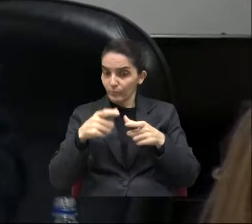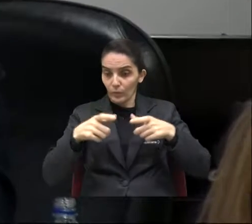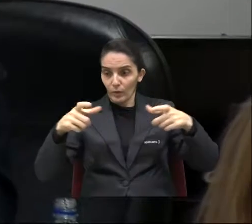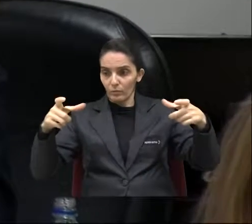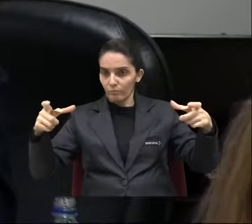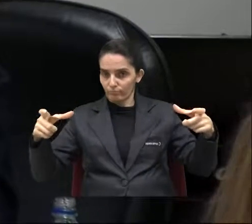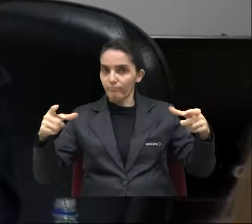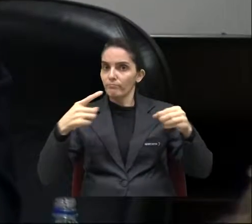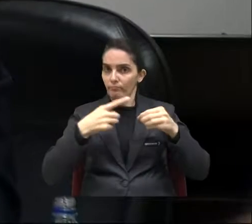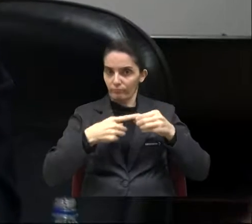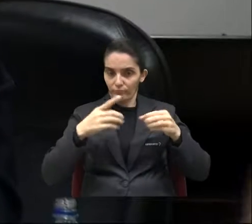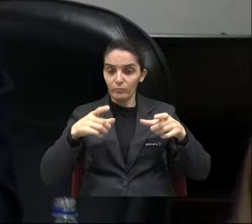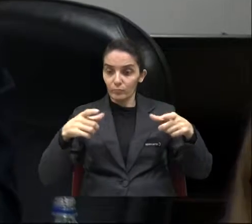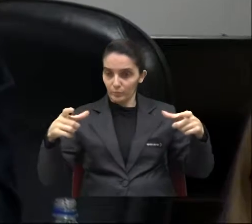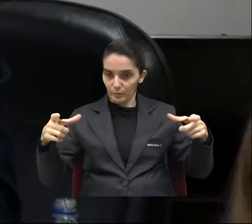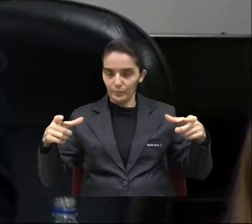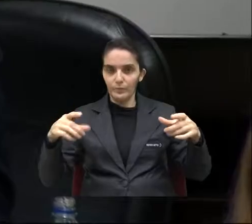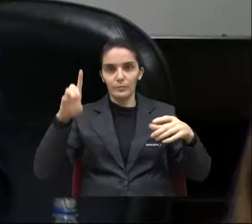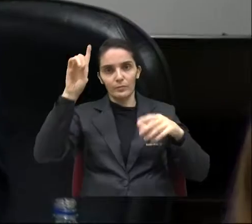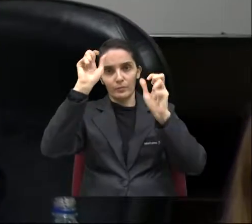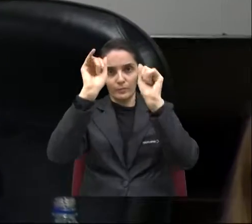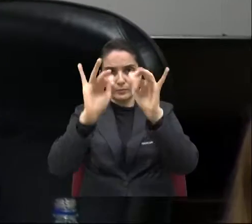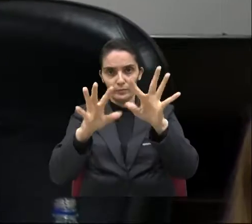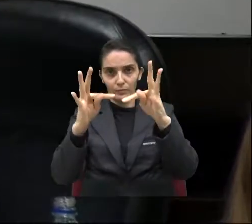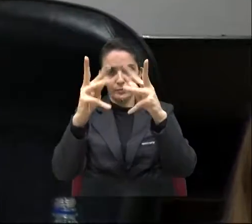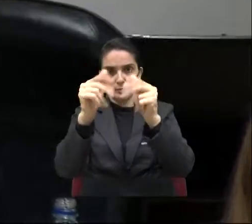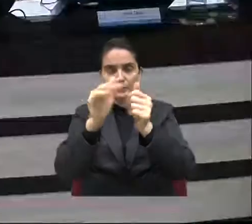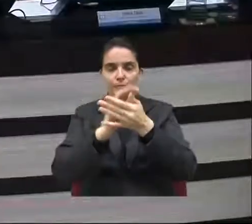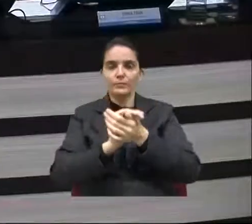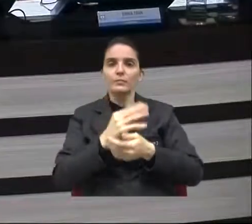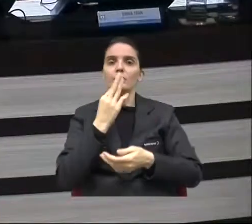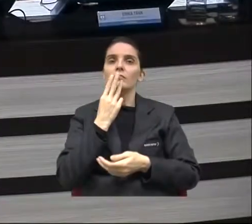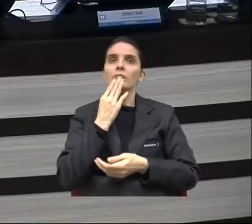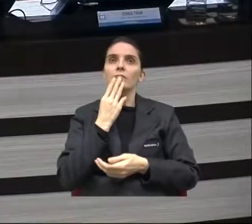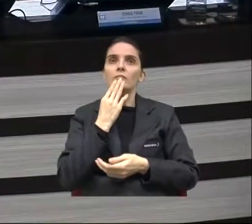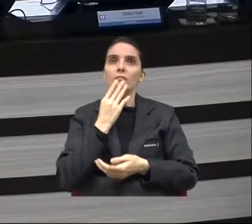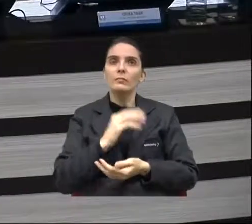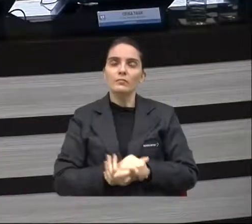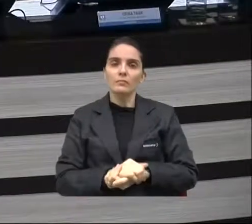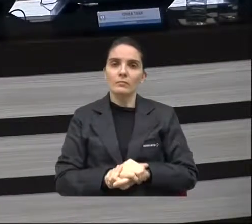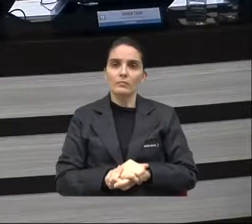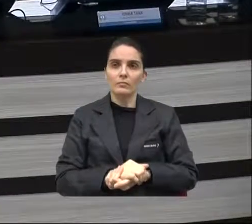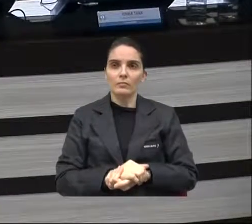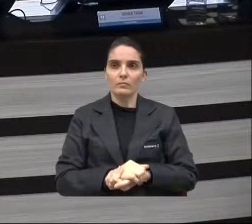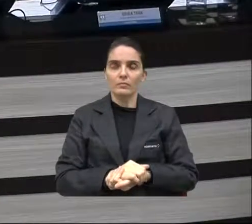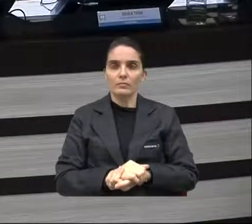limeirona, tá certo? Que Deus abençoe a todos. Obrigado. Vaguinho.